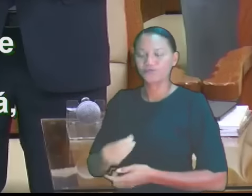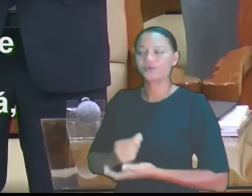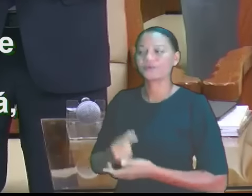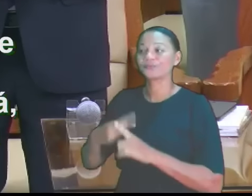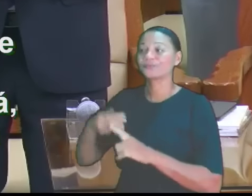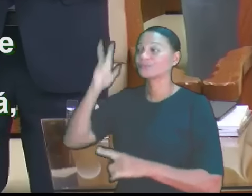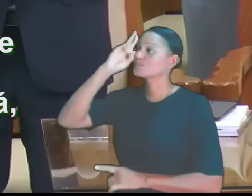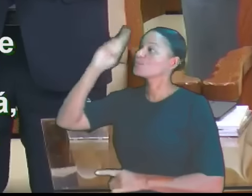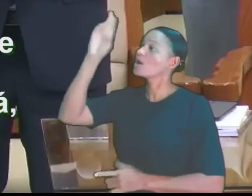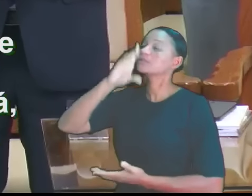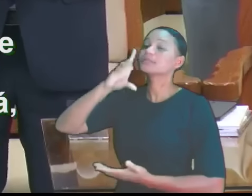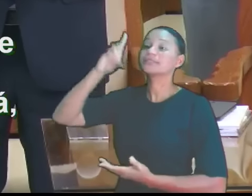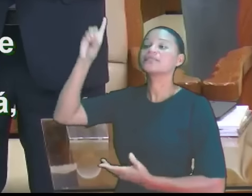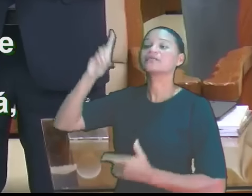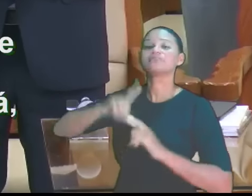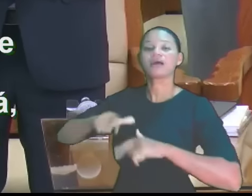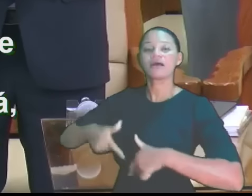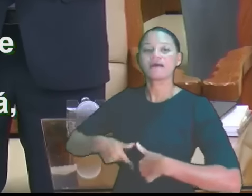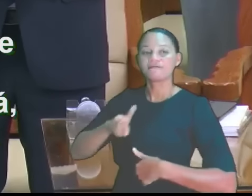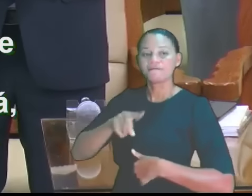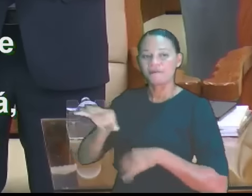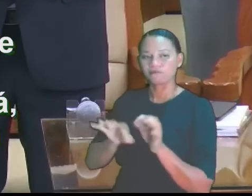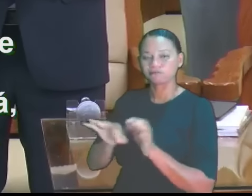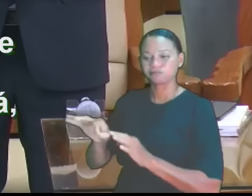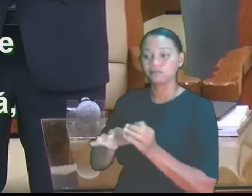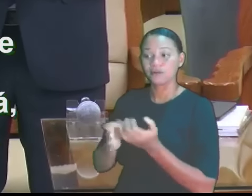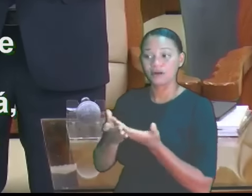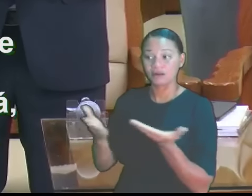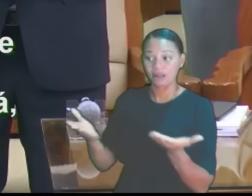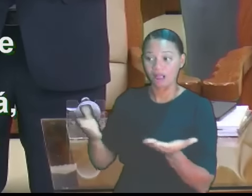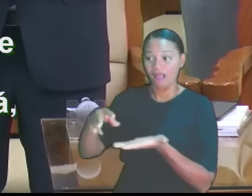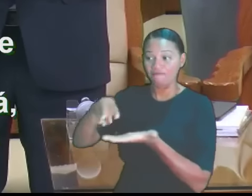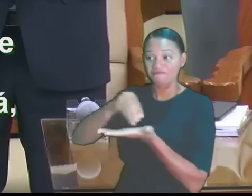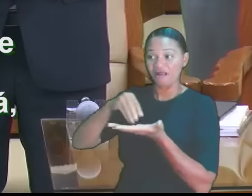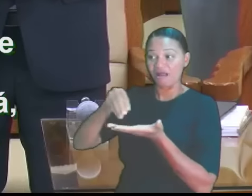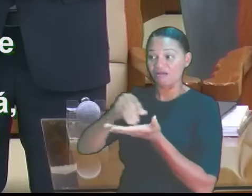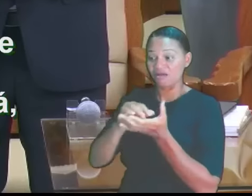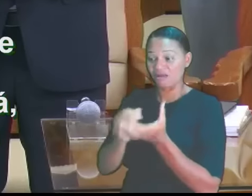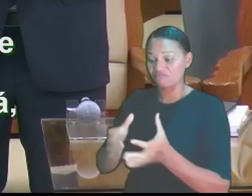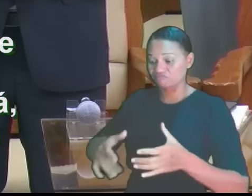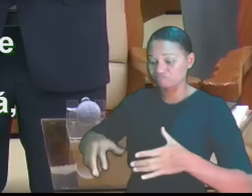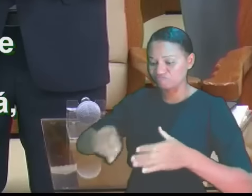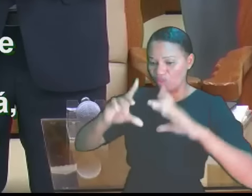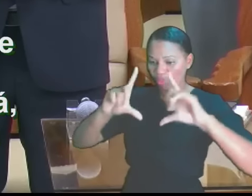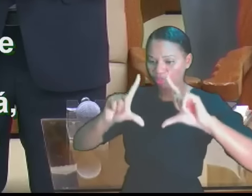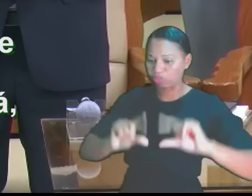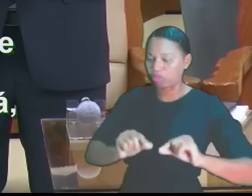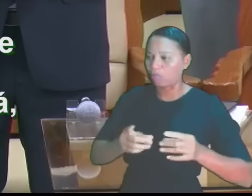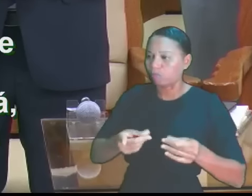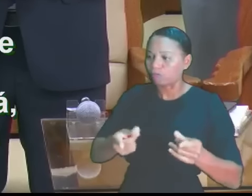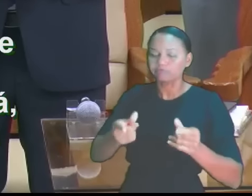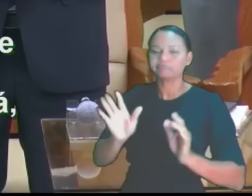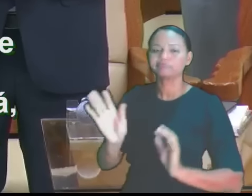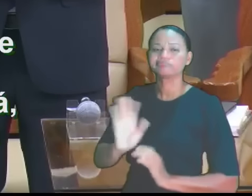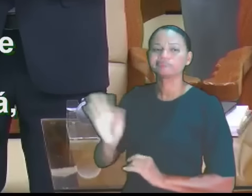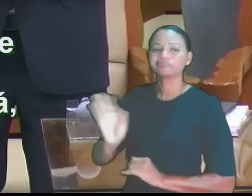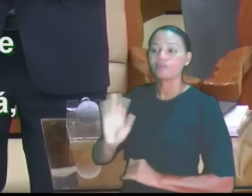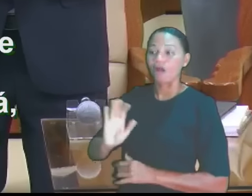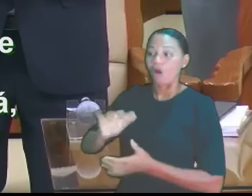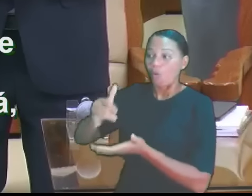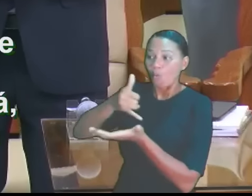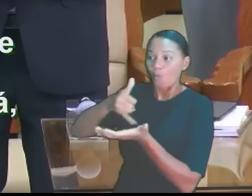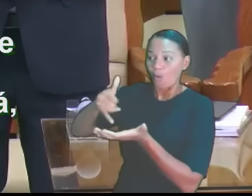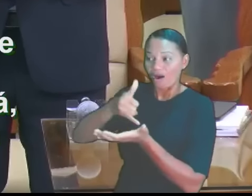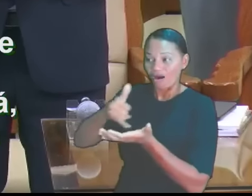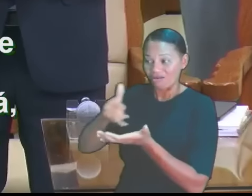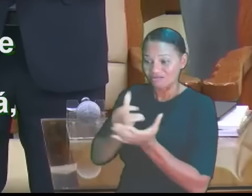de Israel: A farinha da panela não se acabará. O azeite da botija não